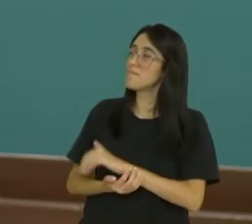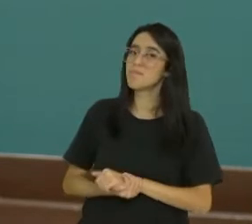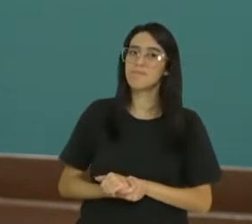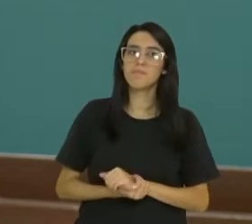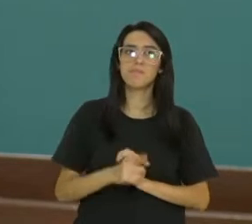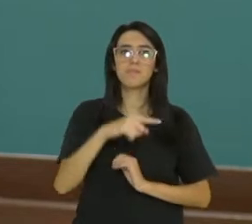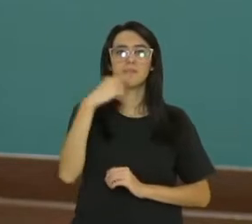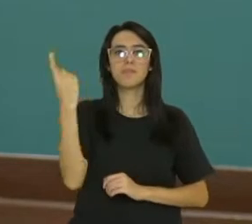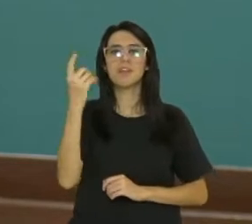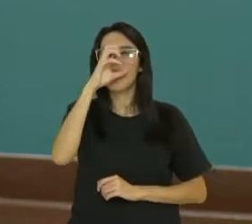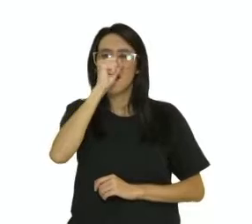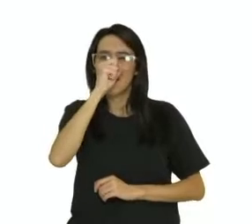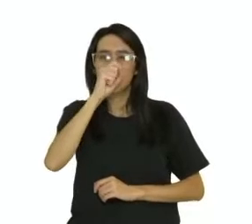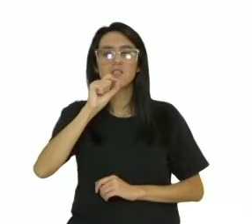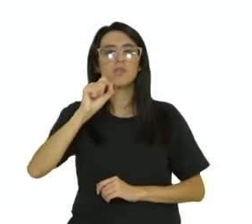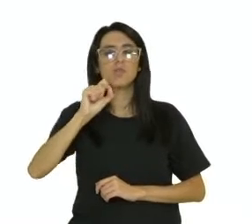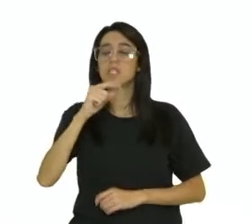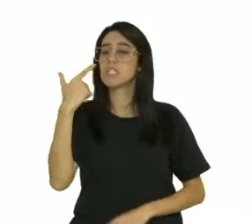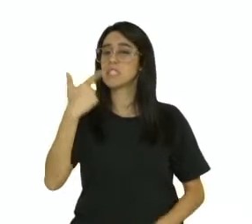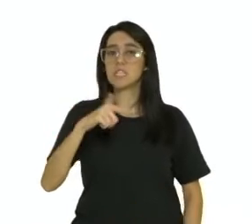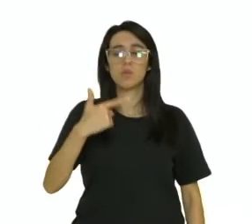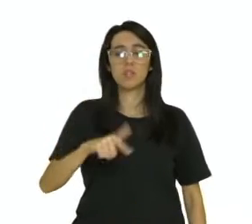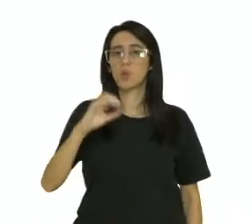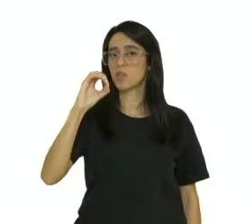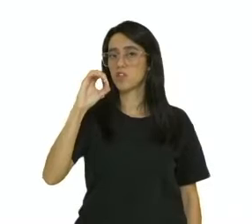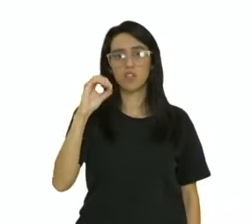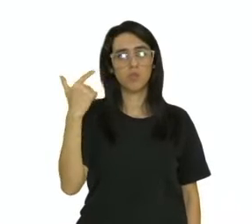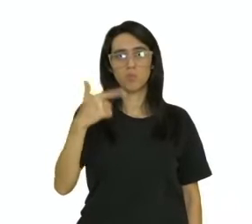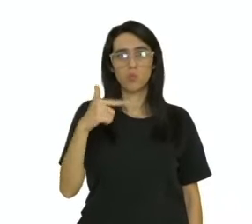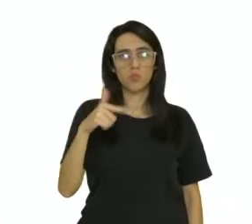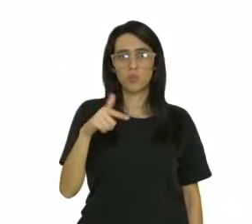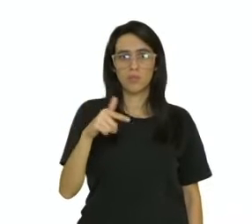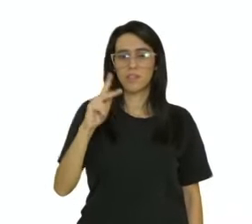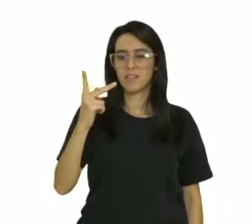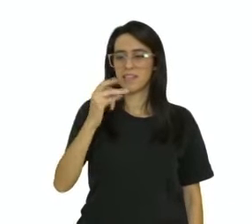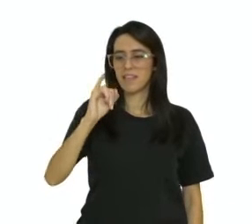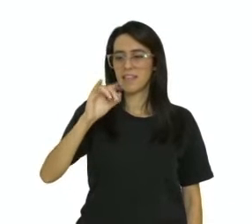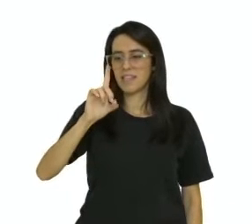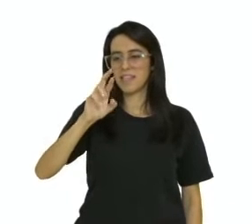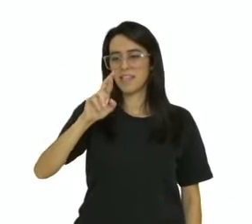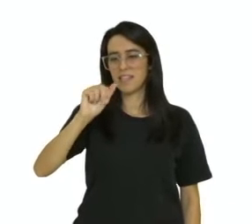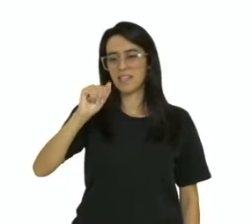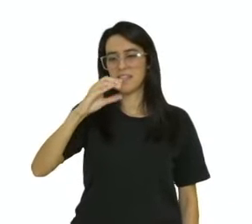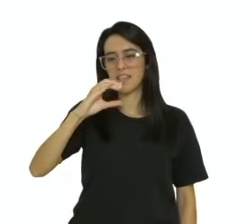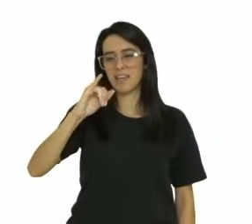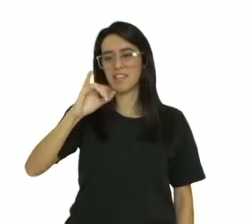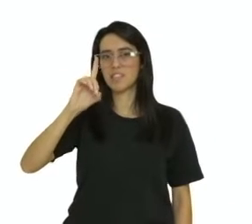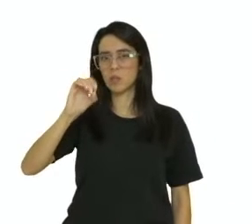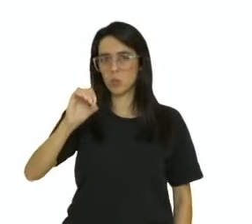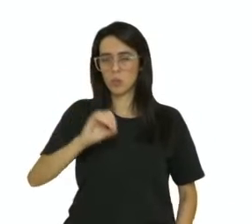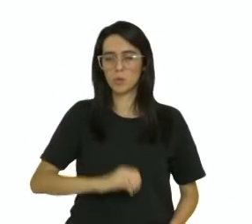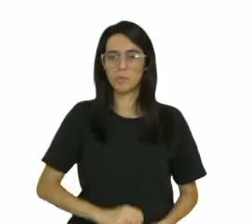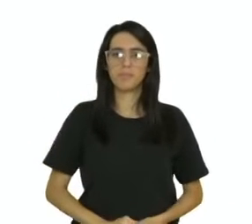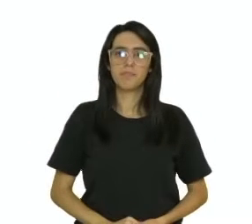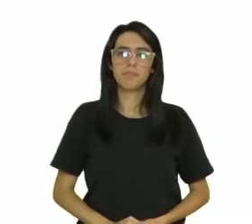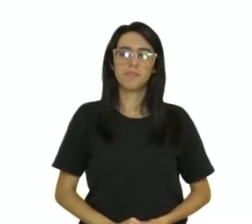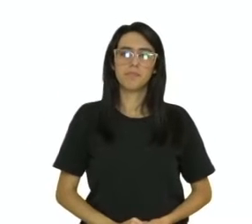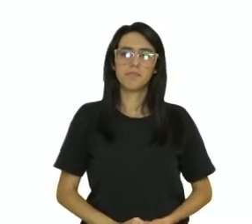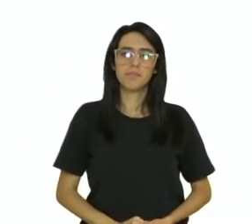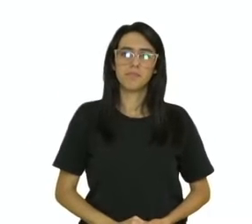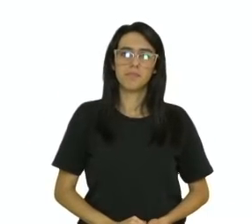os hidrácidos são aqueles que não têm oxigênio na sua fórmula molecular, como o HBr e o HCl.